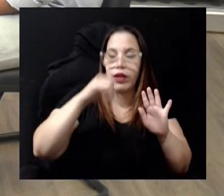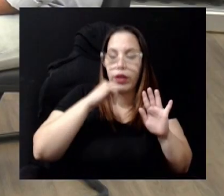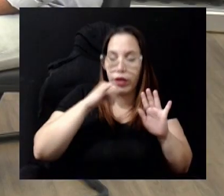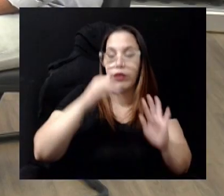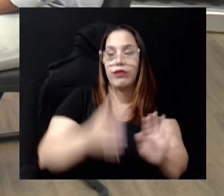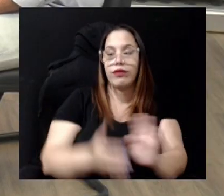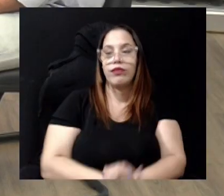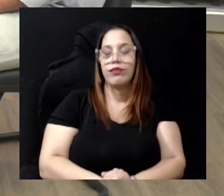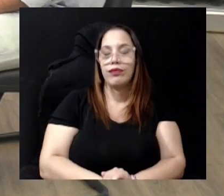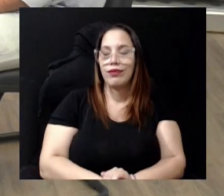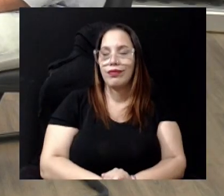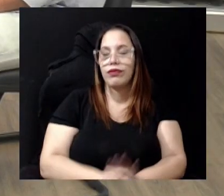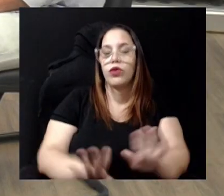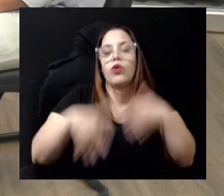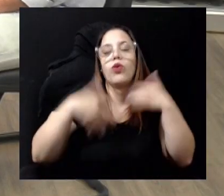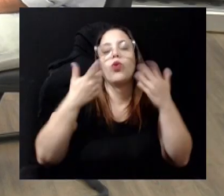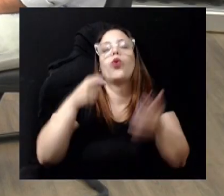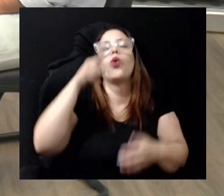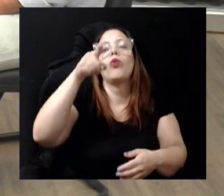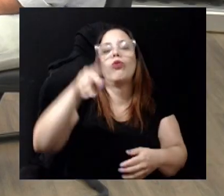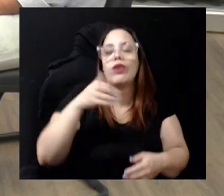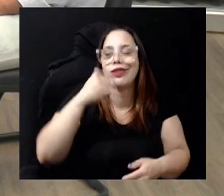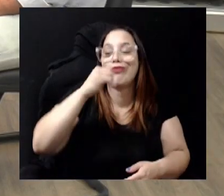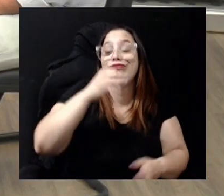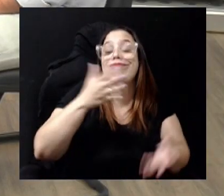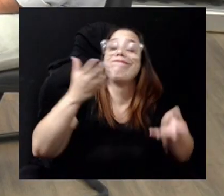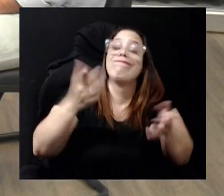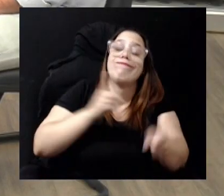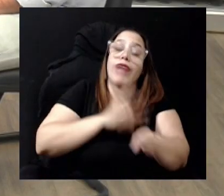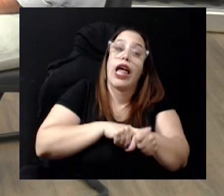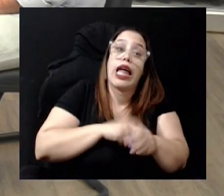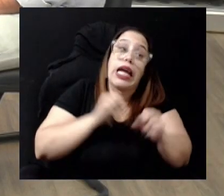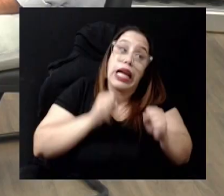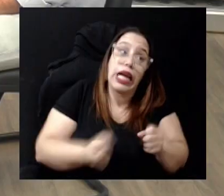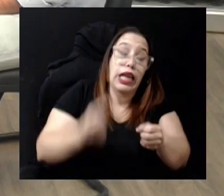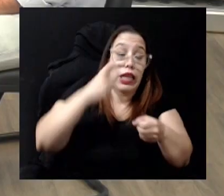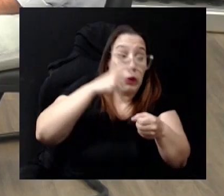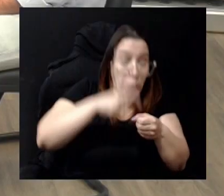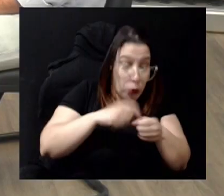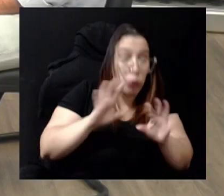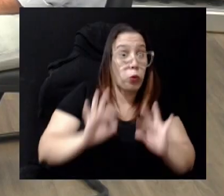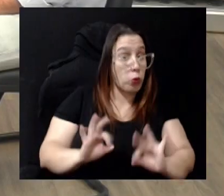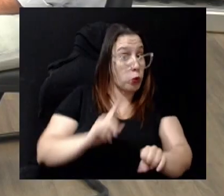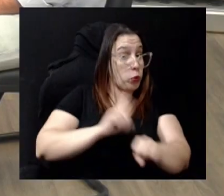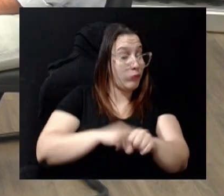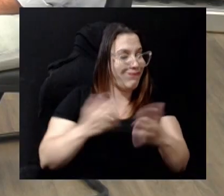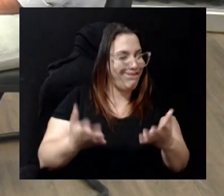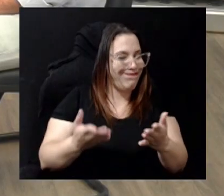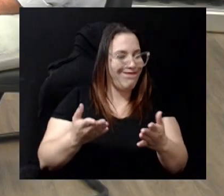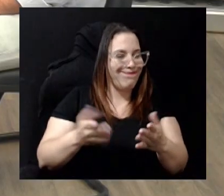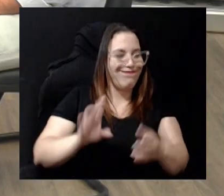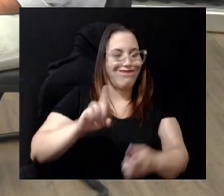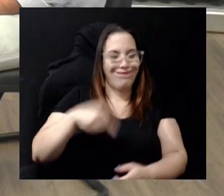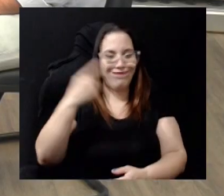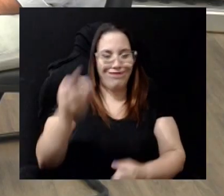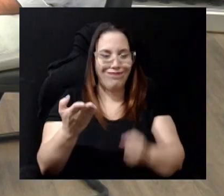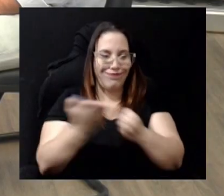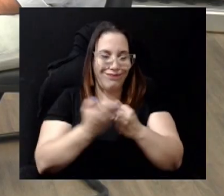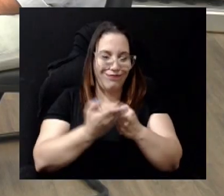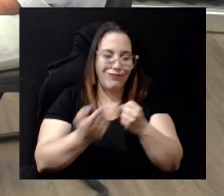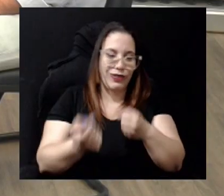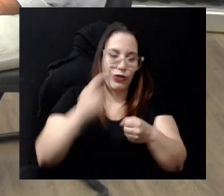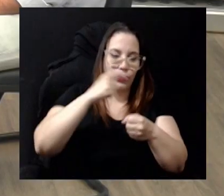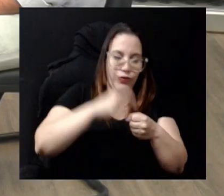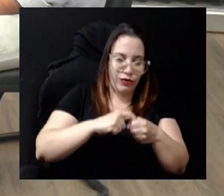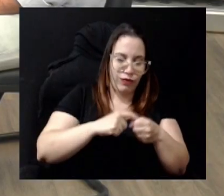é que fica a sua energia com o horário de verão? Tá disposto à volta do horário de verão? Fica com a gente, daqui a pouquinho, depois do intervalo, nós voltamos a falar